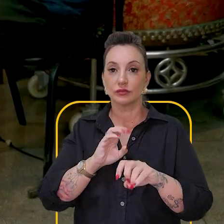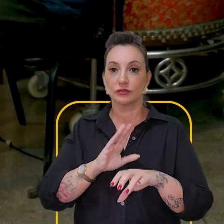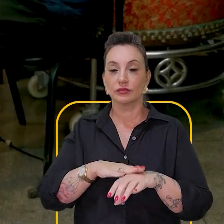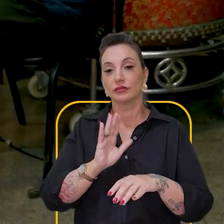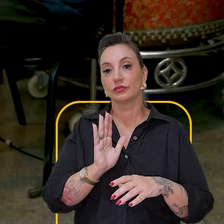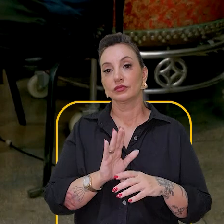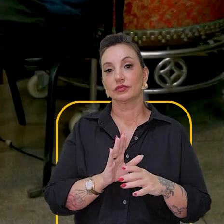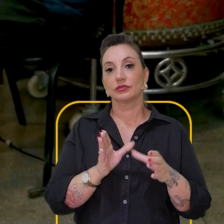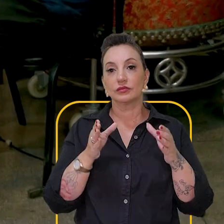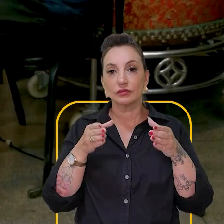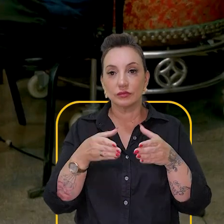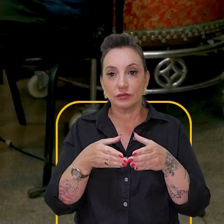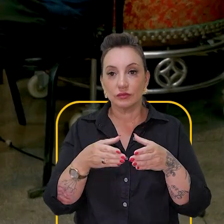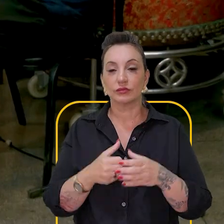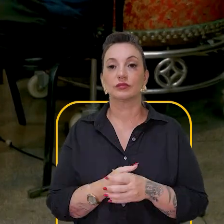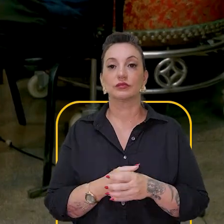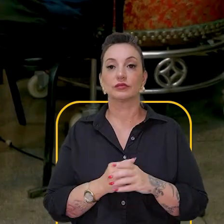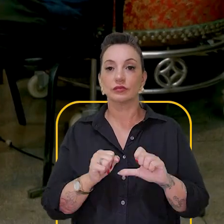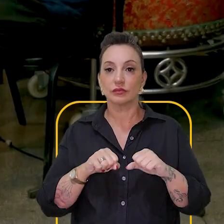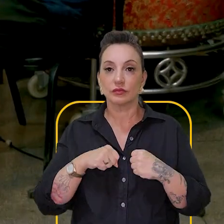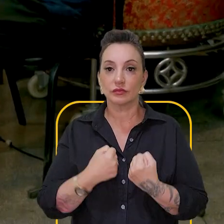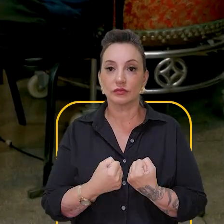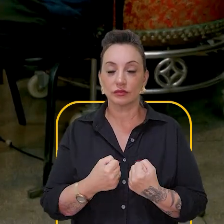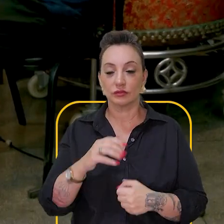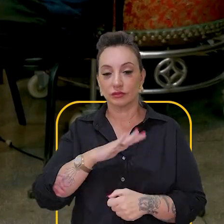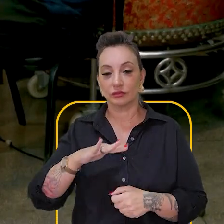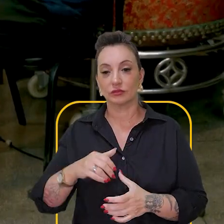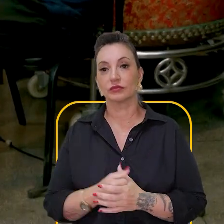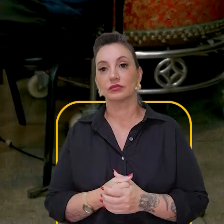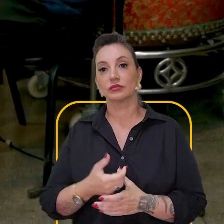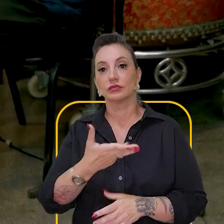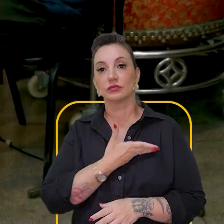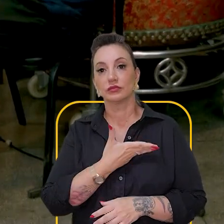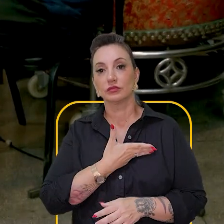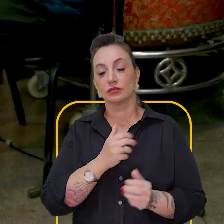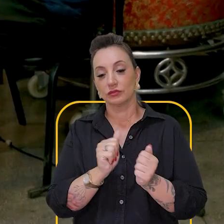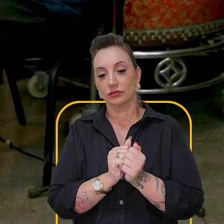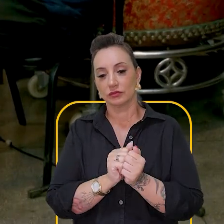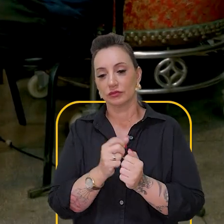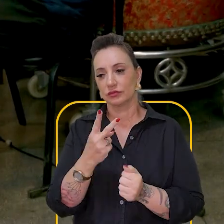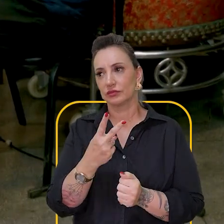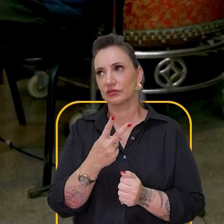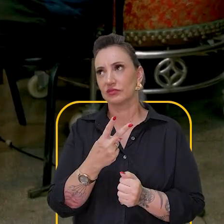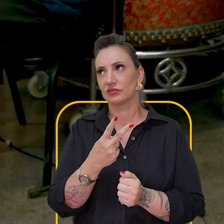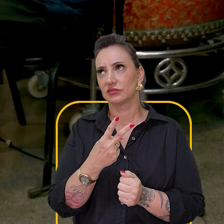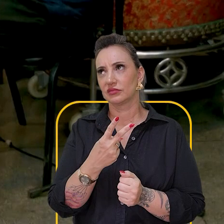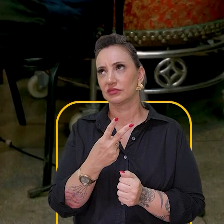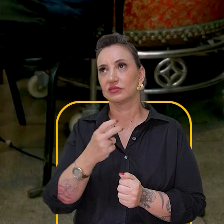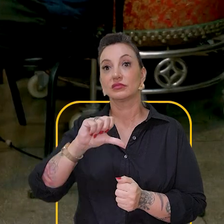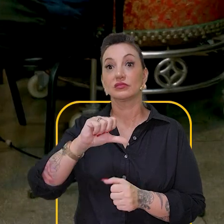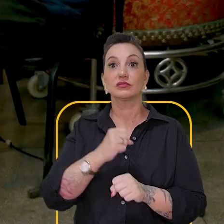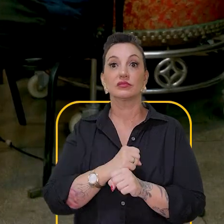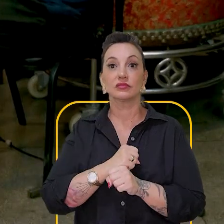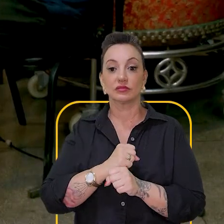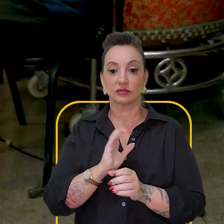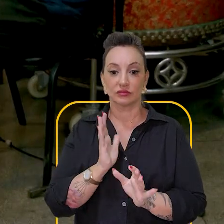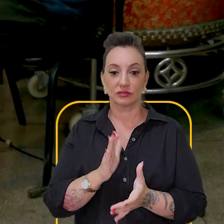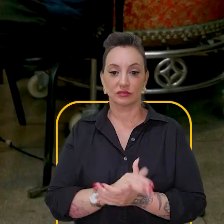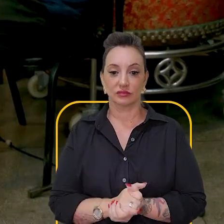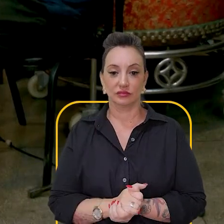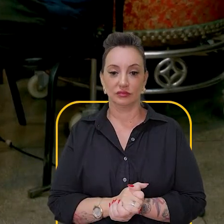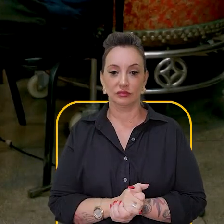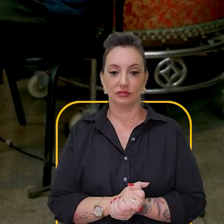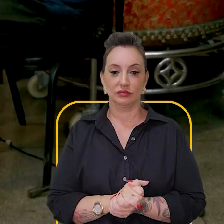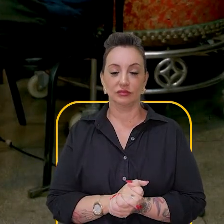22 anos e ele dá aula de xaolin de wium então quando precisa eu eu ajudo ele